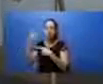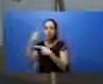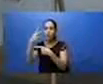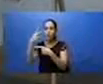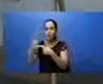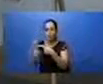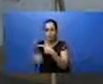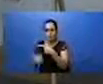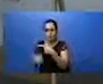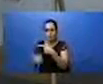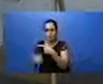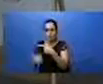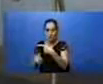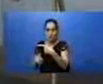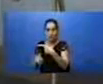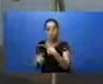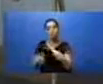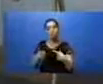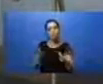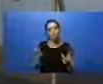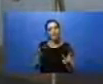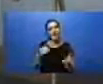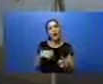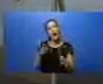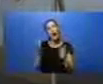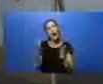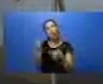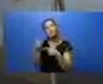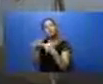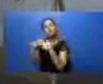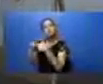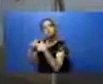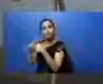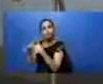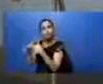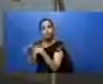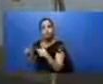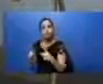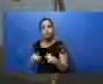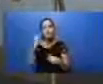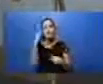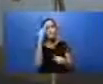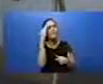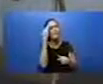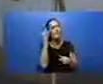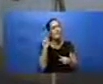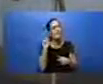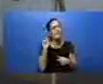2/6. Tá, vamos para a divisão. Pensa um pouquinho.